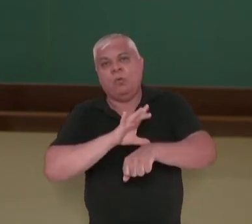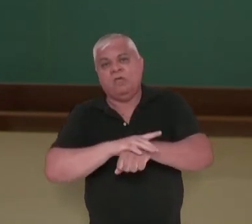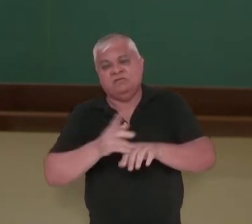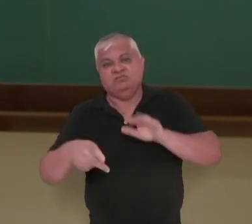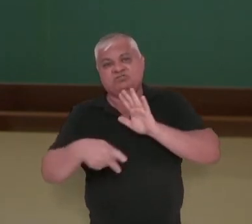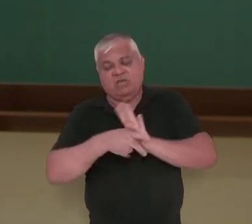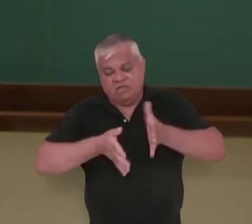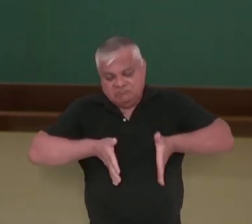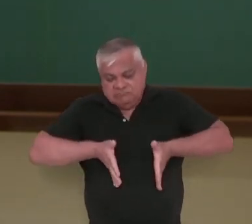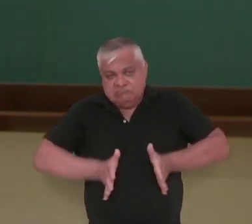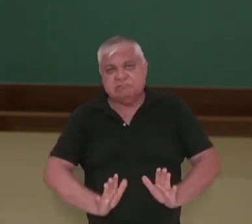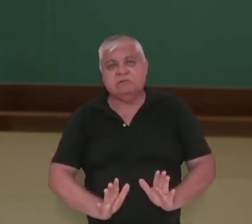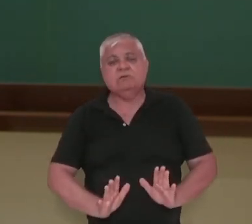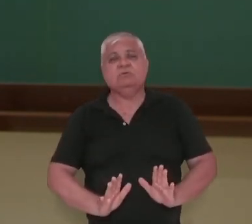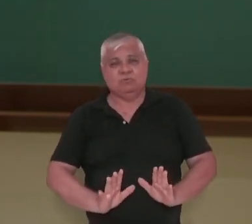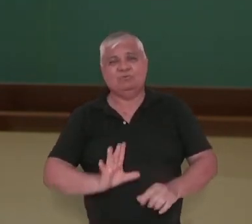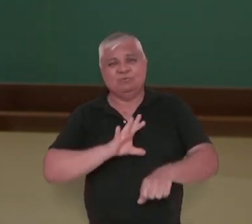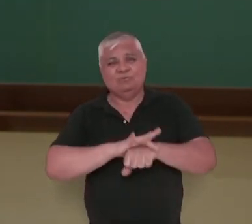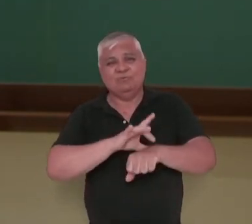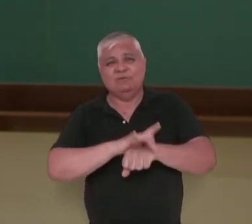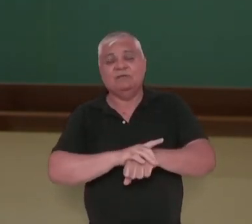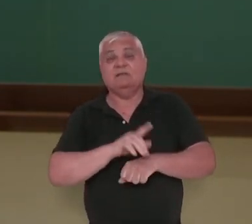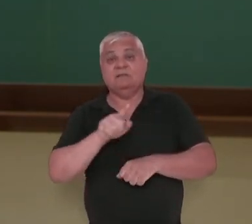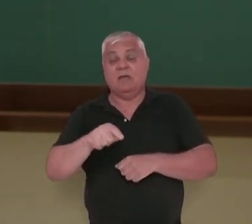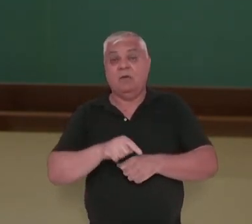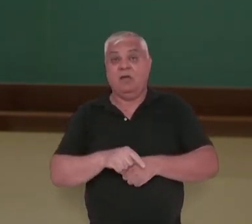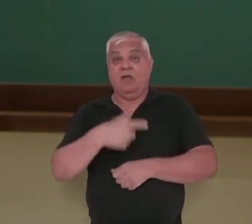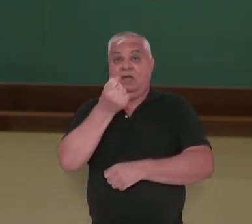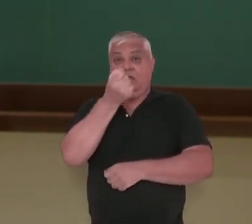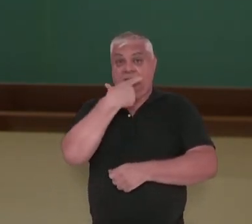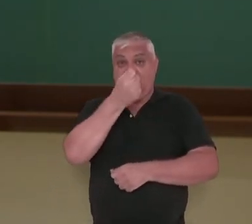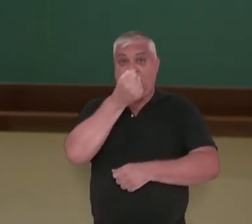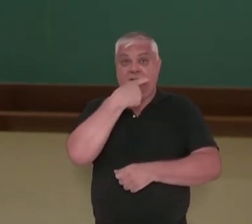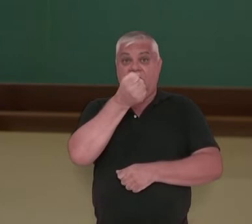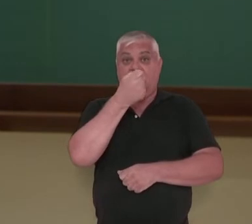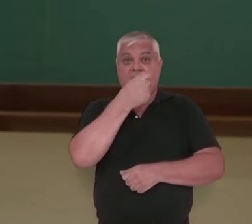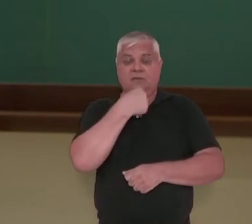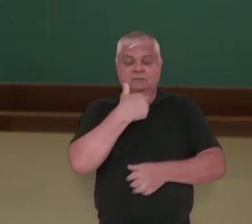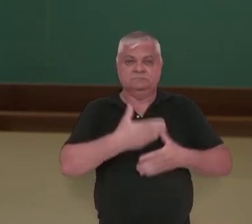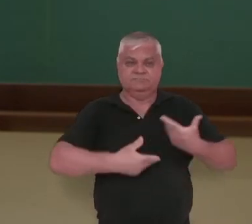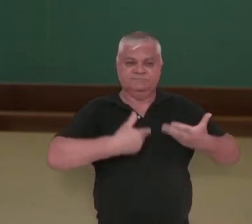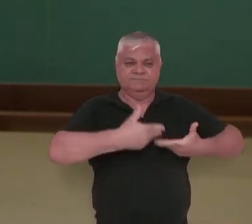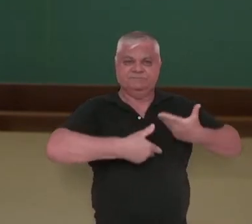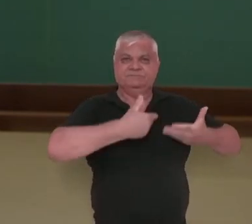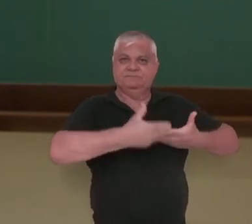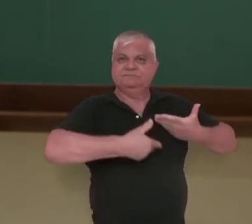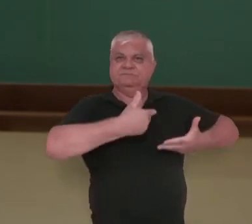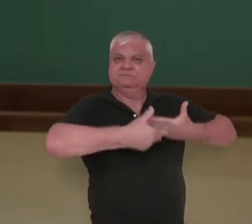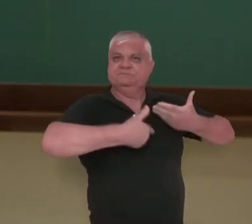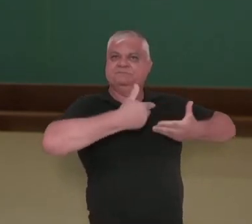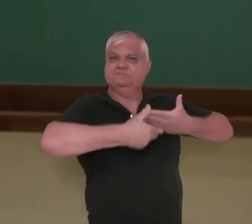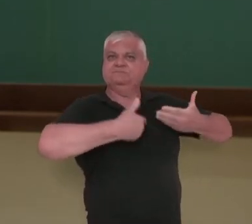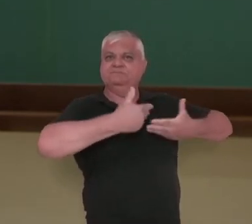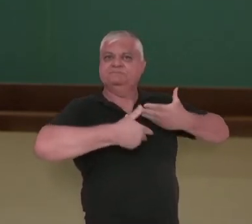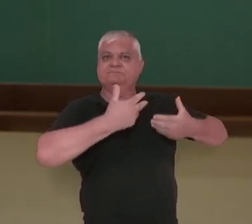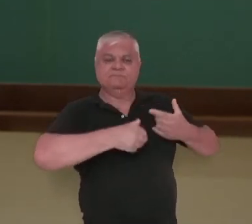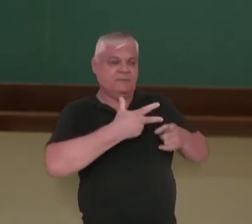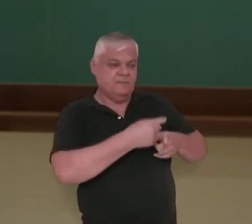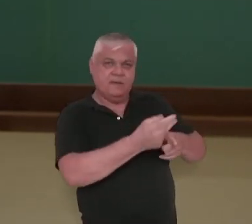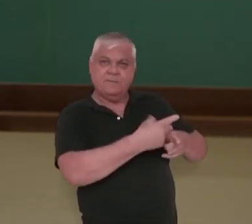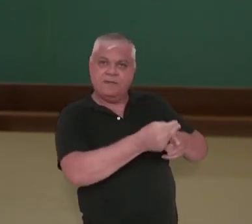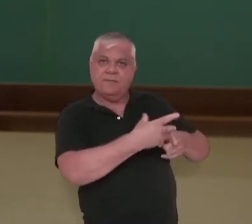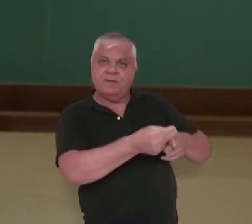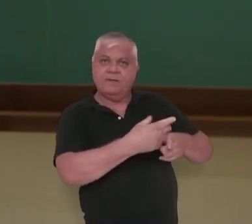ocorrem ali naturalmente no corpo. Os antibióticos, eles são usados para tratar, para eliminar